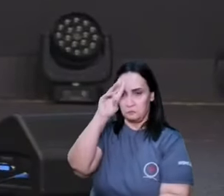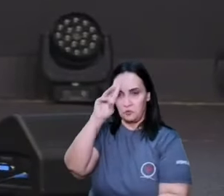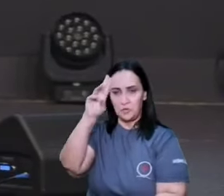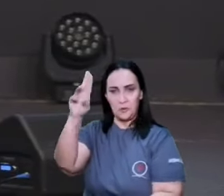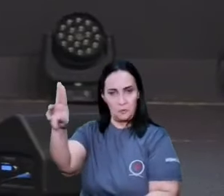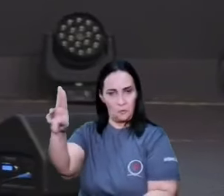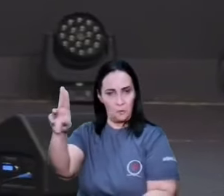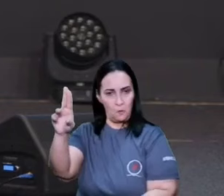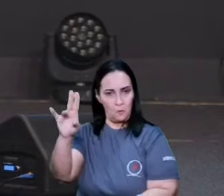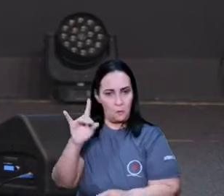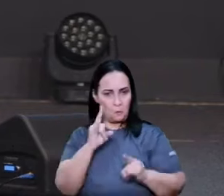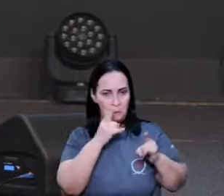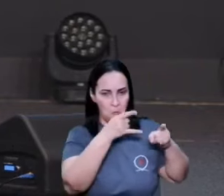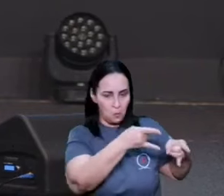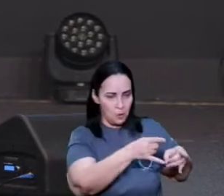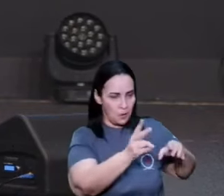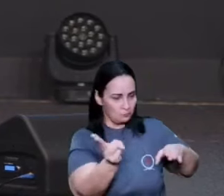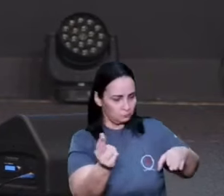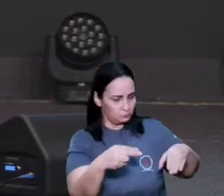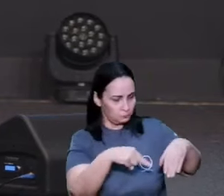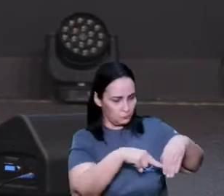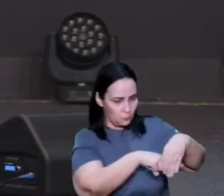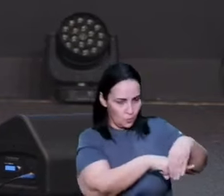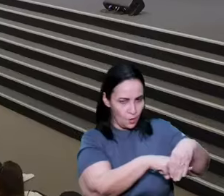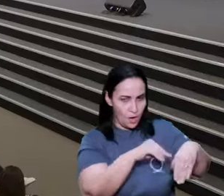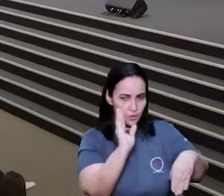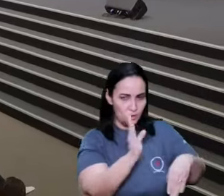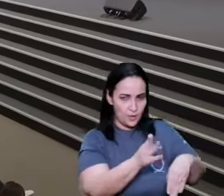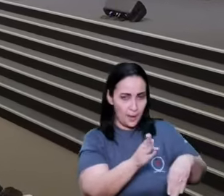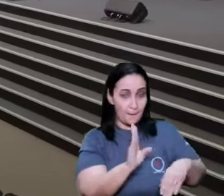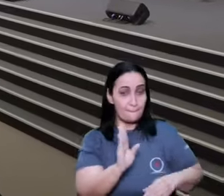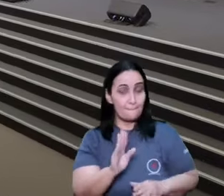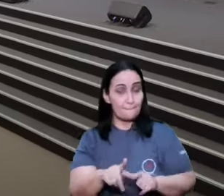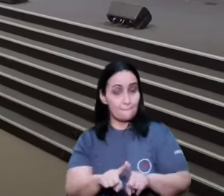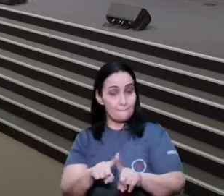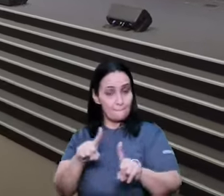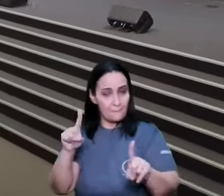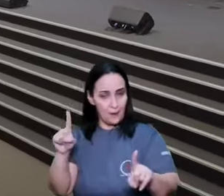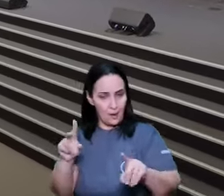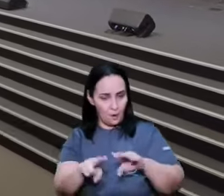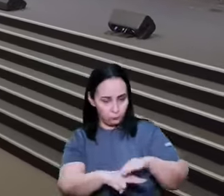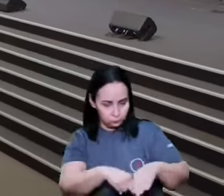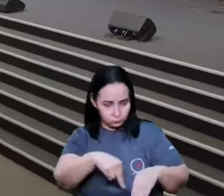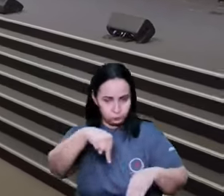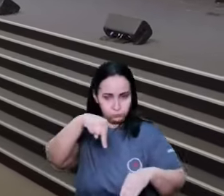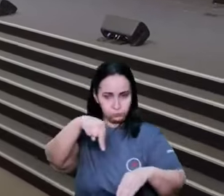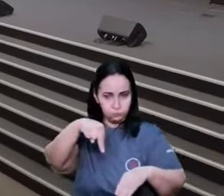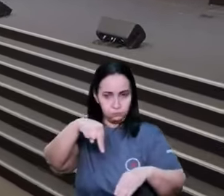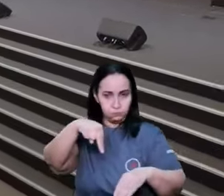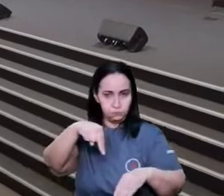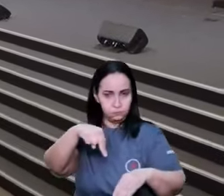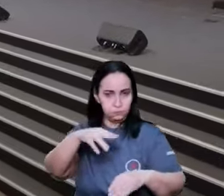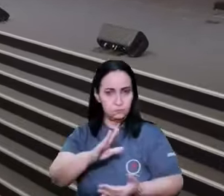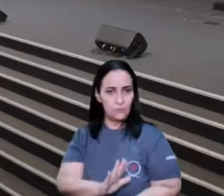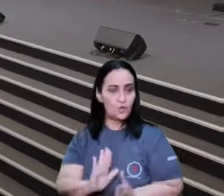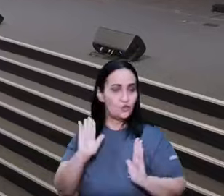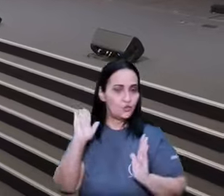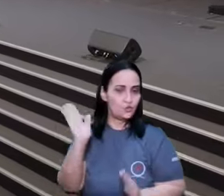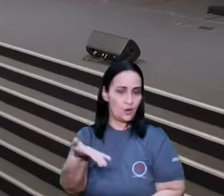há de ressuscitar humanamente não tem como sair mas há de